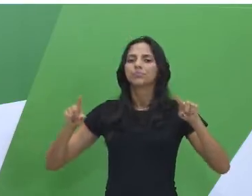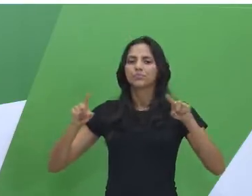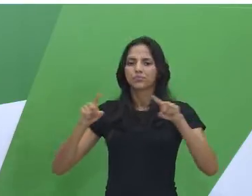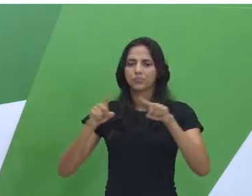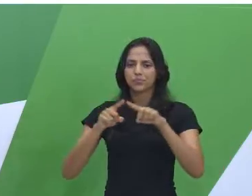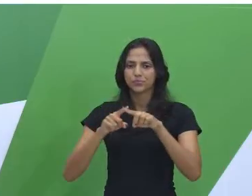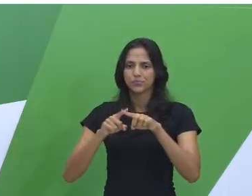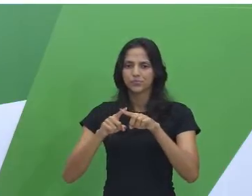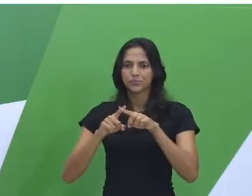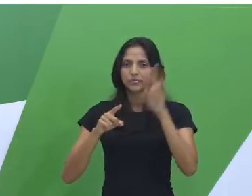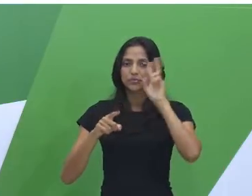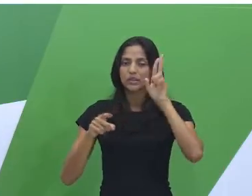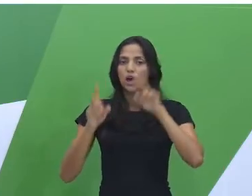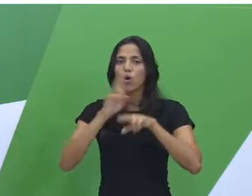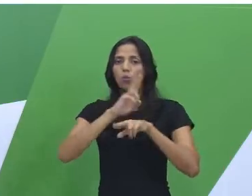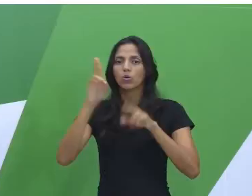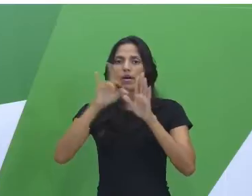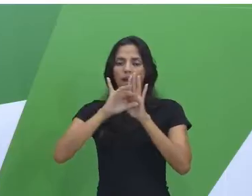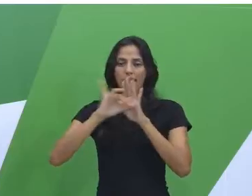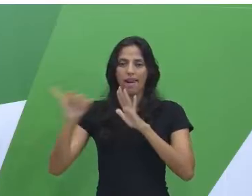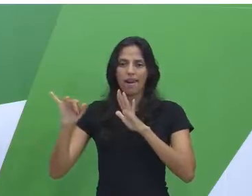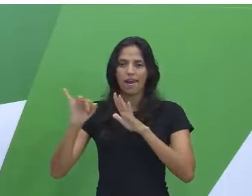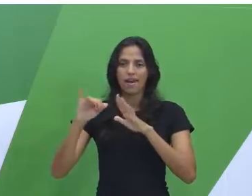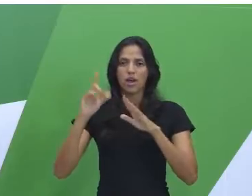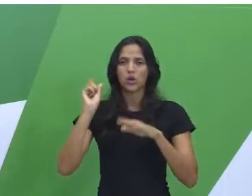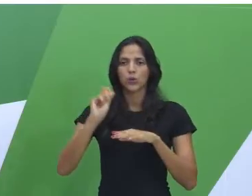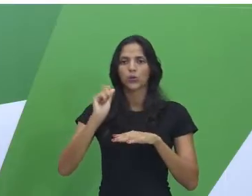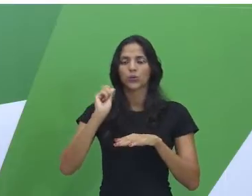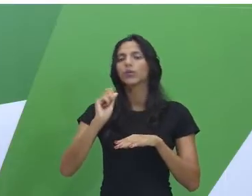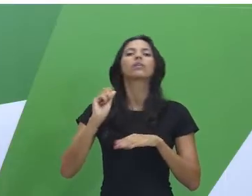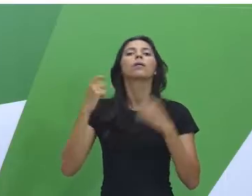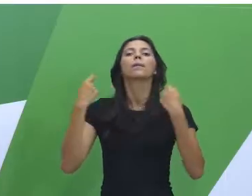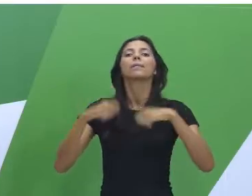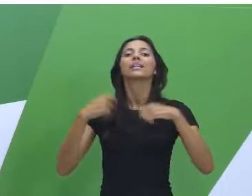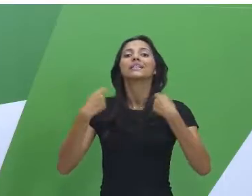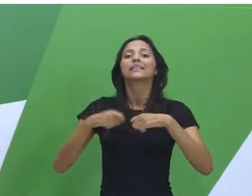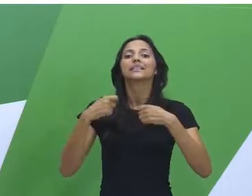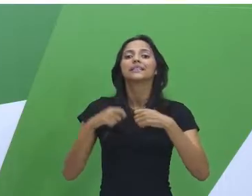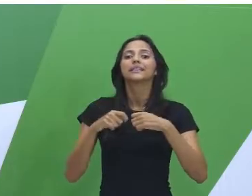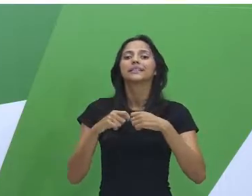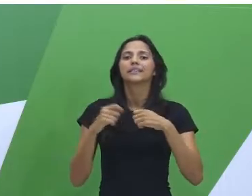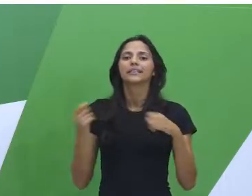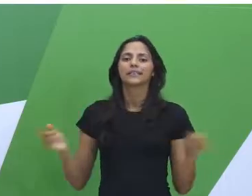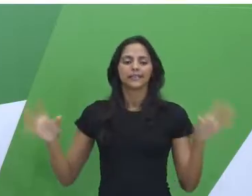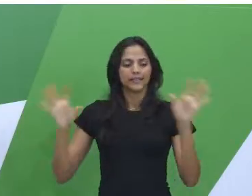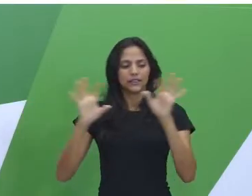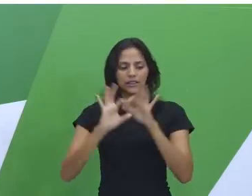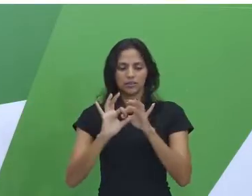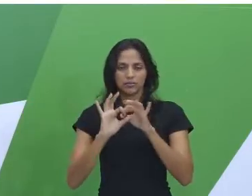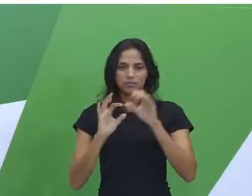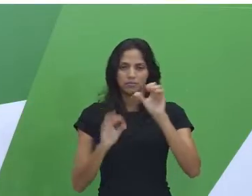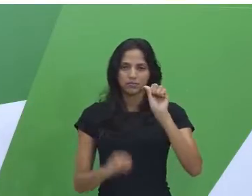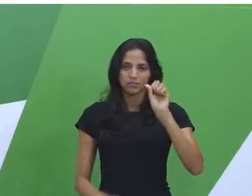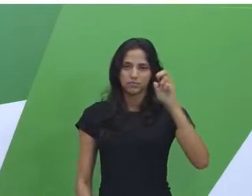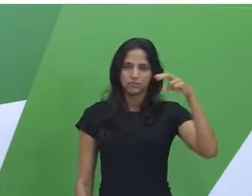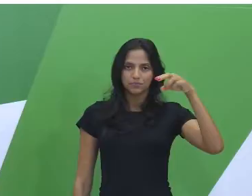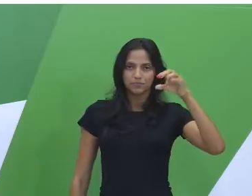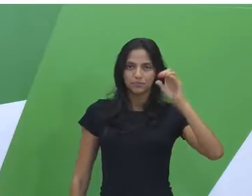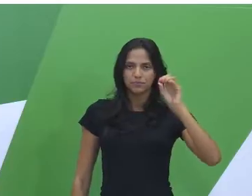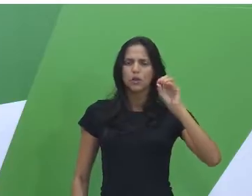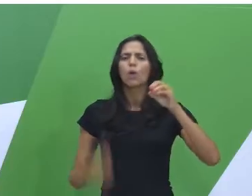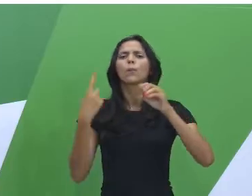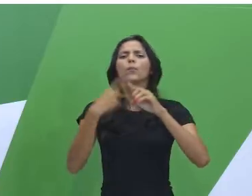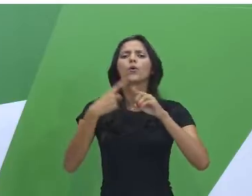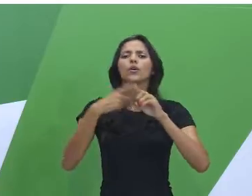triângulos retângulos. E essas leis, elas estão atreladas à questão do seno de 90 graus. Por que